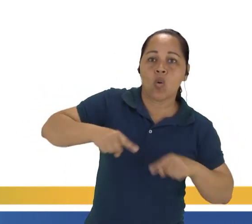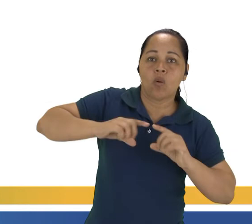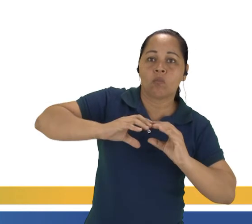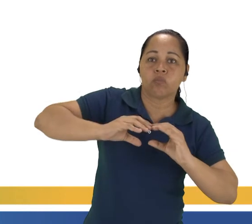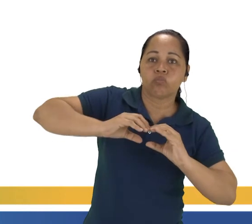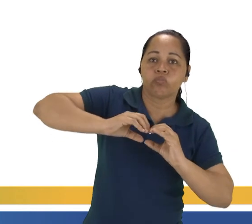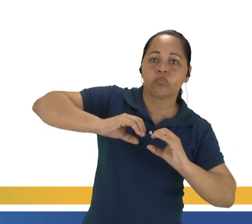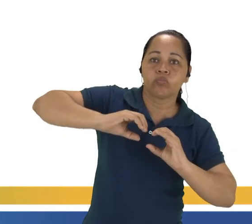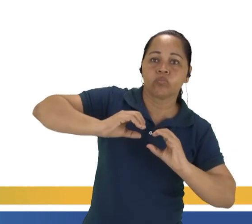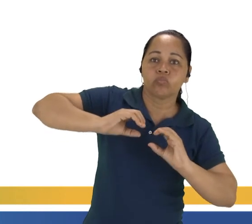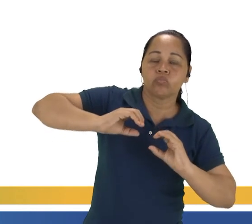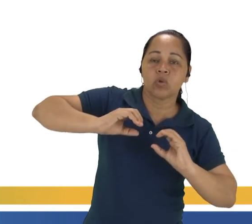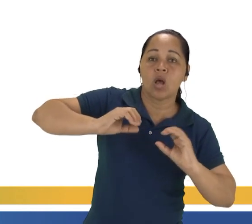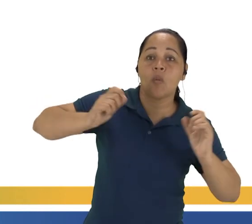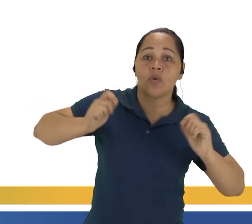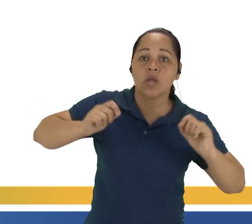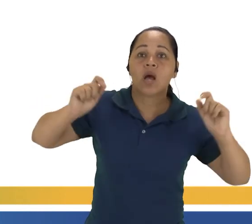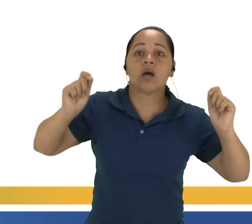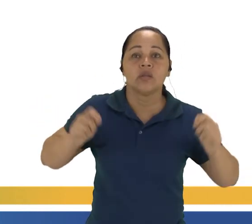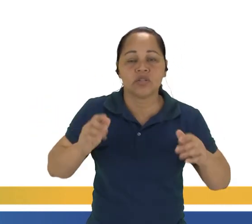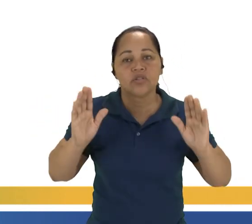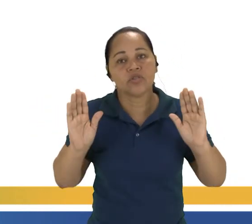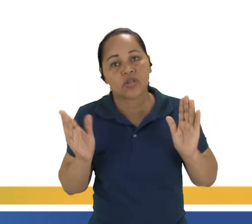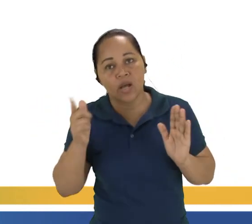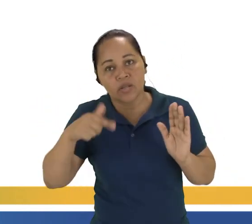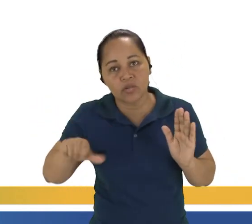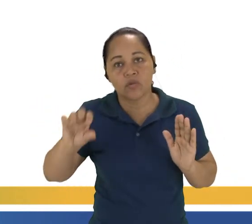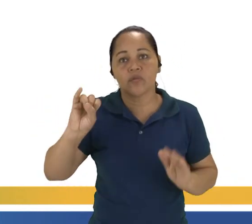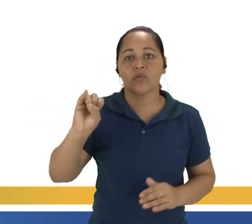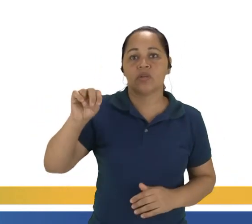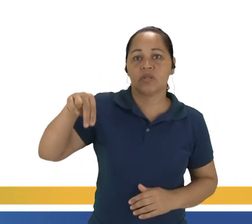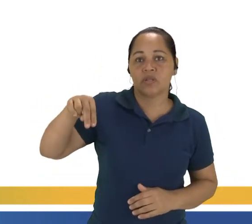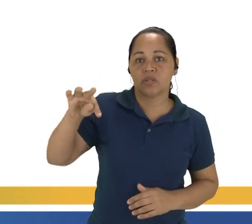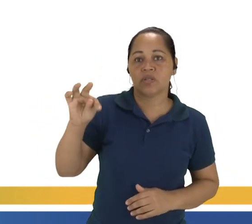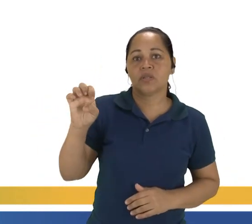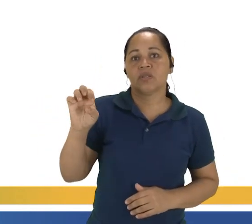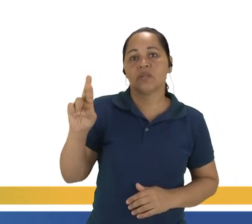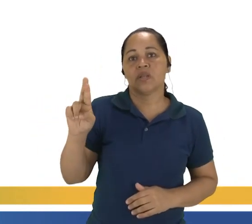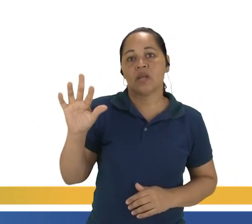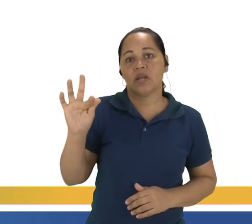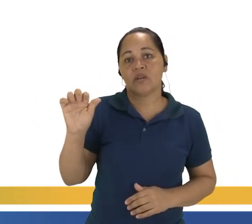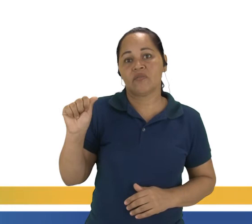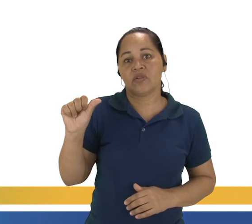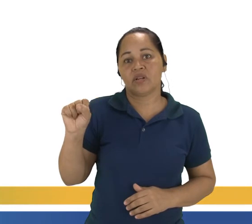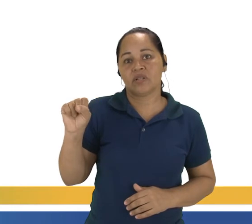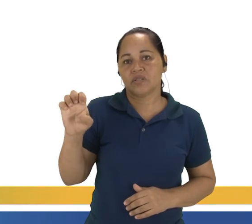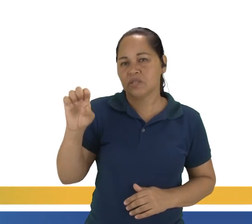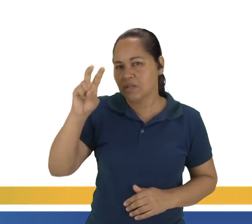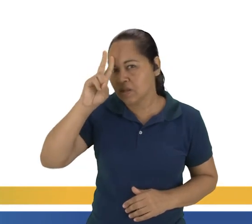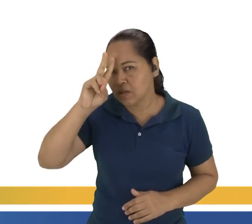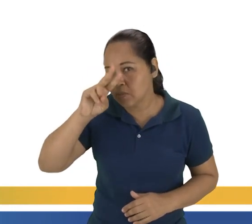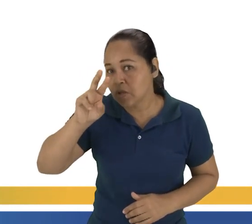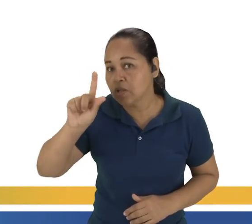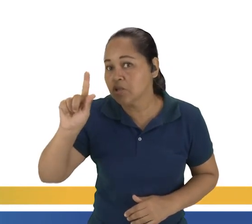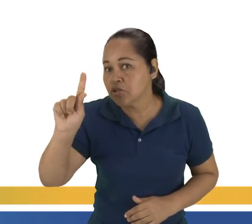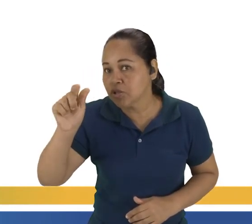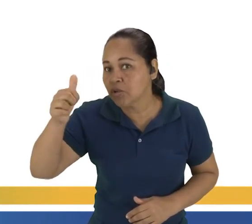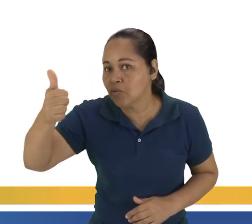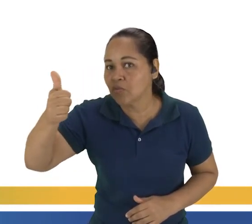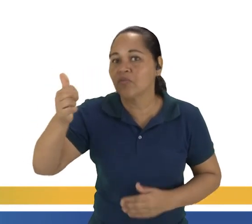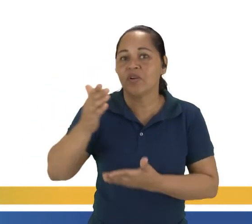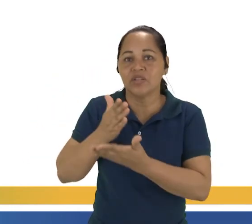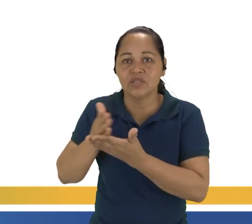acontecer depois que ela se separar? Ela vai entrar em intérfase novamente, né? Em qual fase? Na G1. Então, ela se separou, ela já